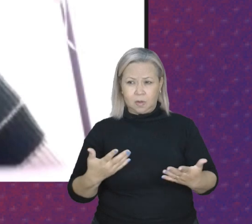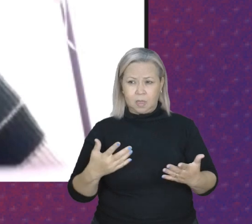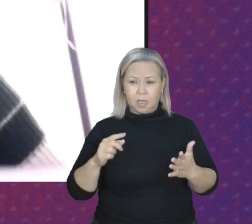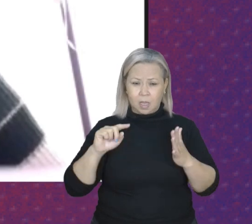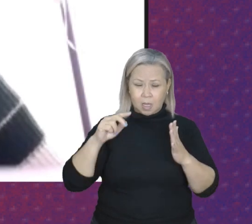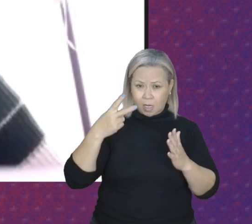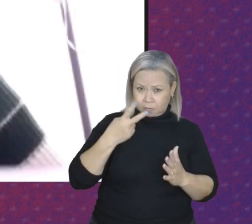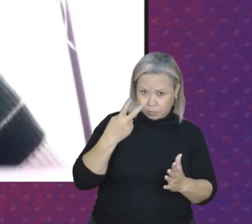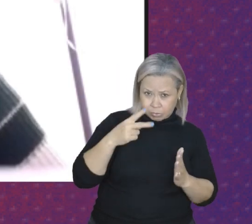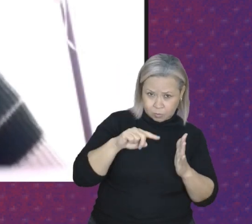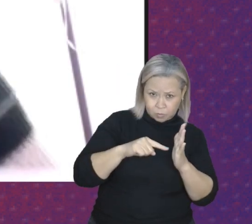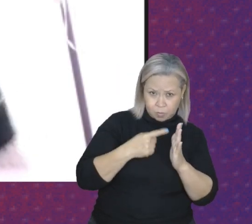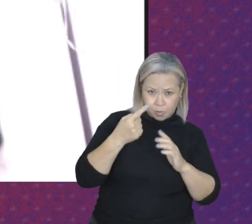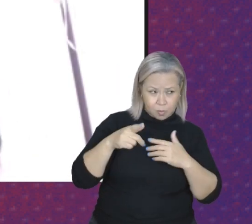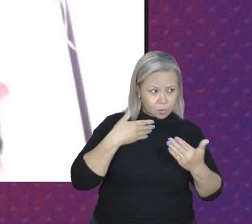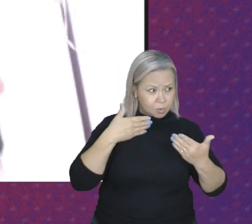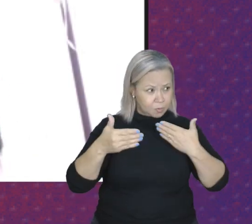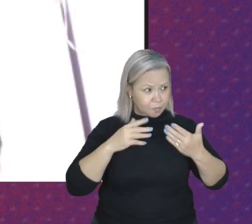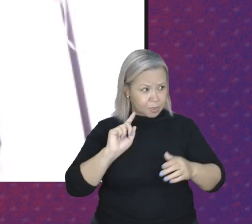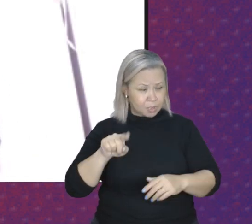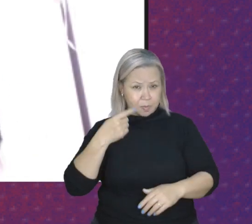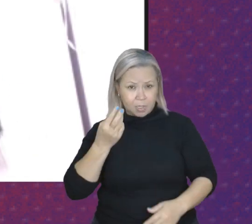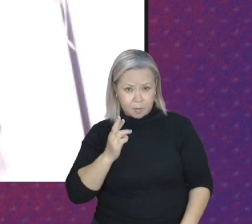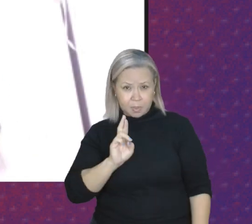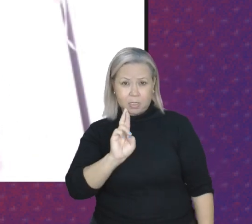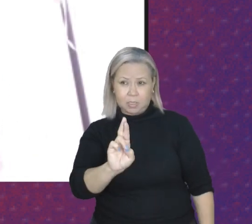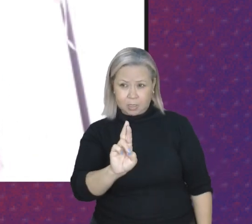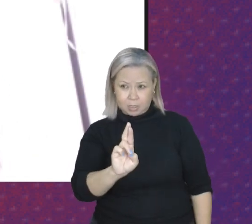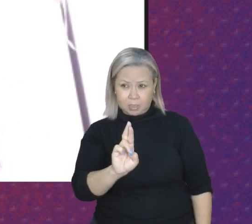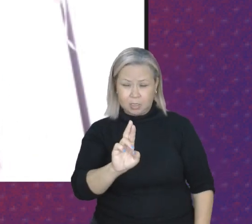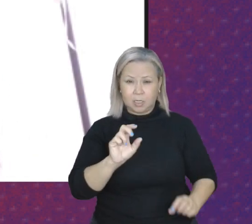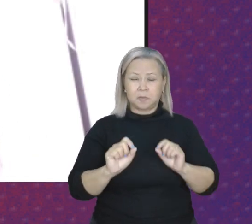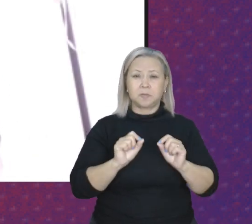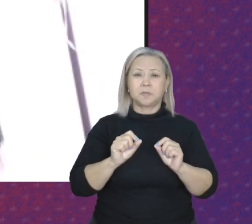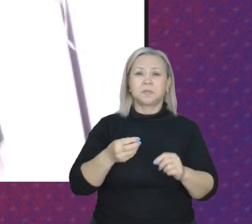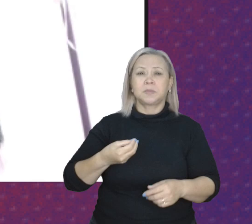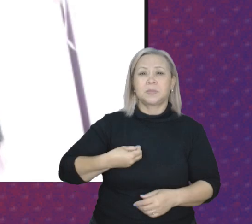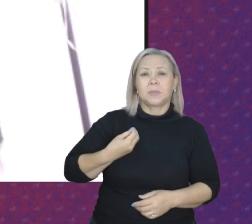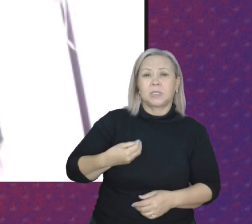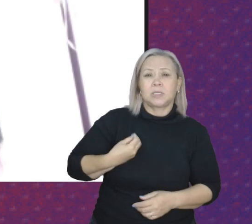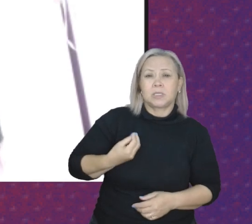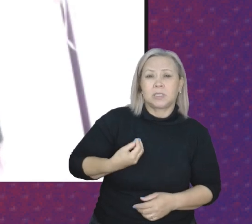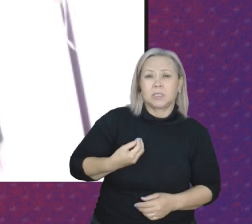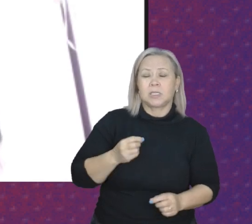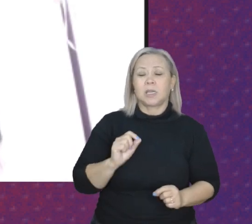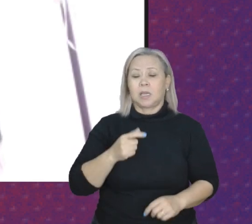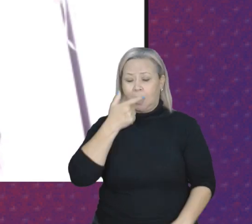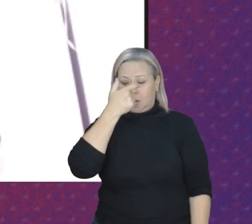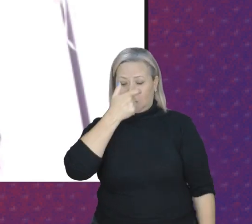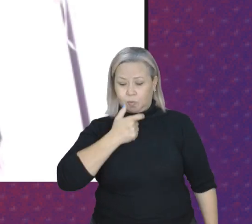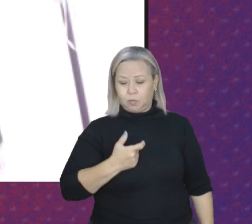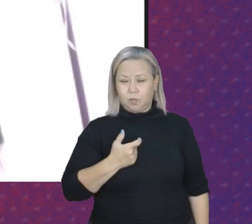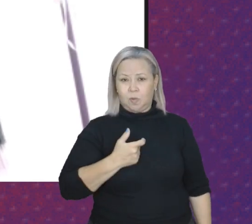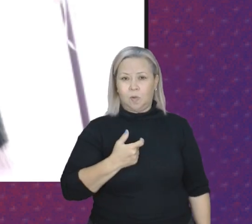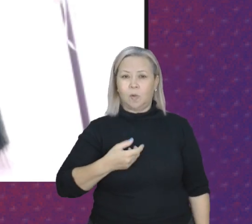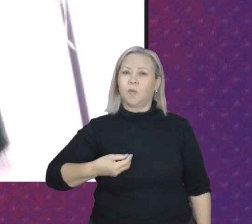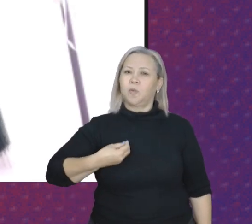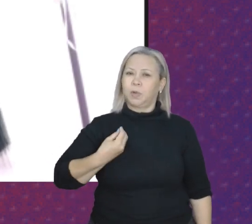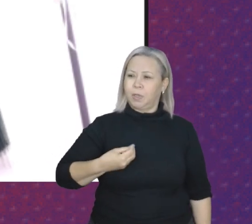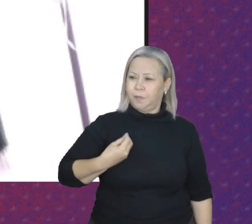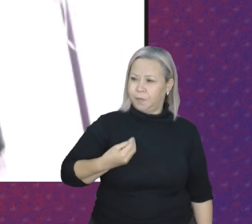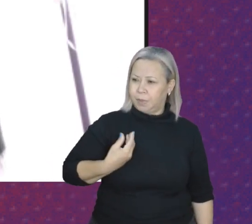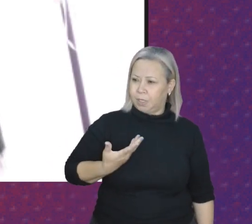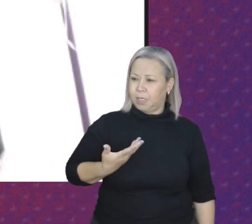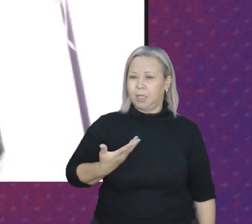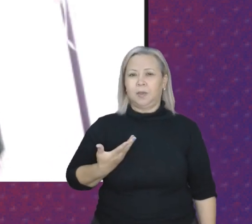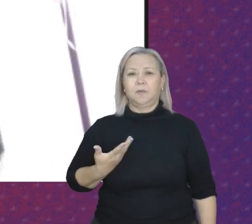nossa conversa. Para além da representatividade, da condição de estar sendo, de quem eu sou, do que vivo, de